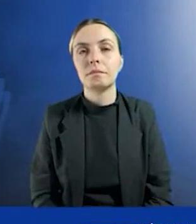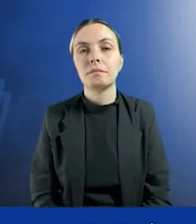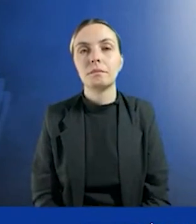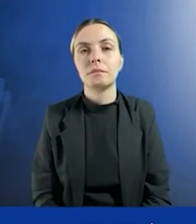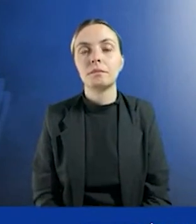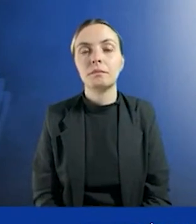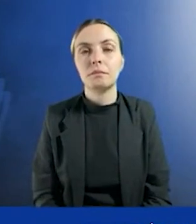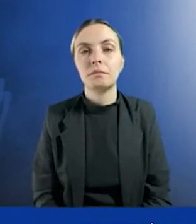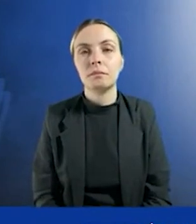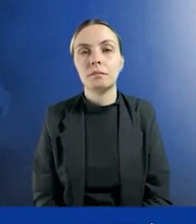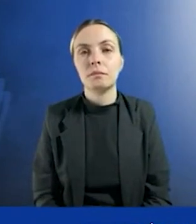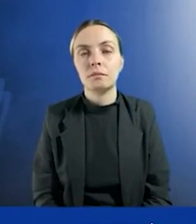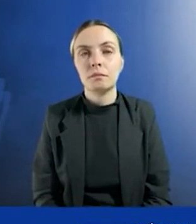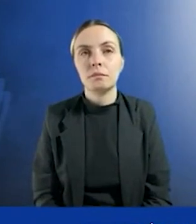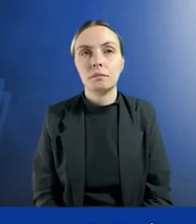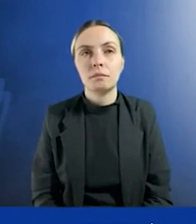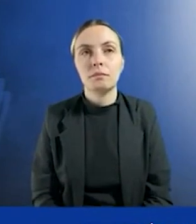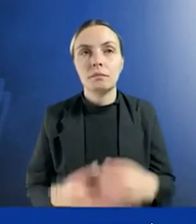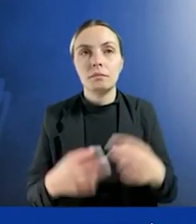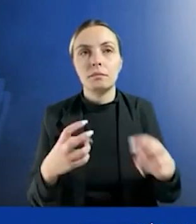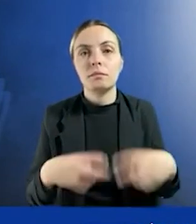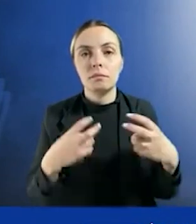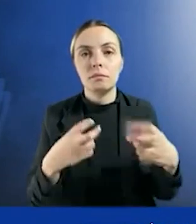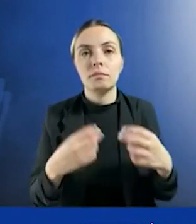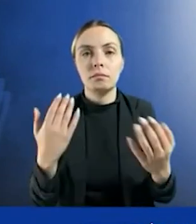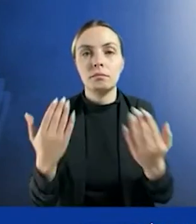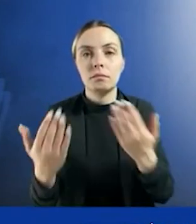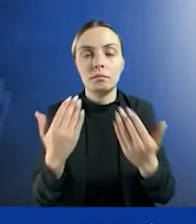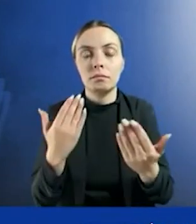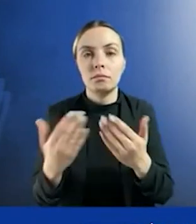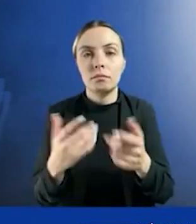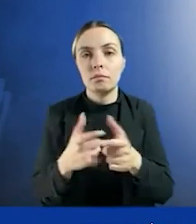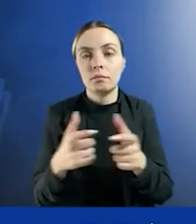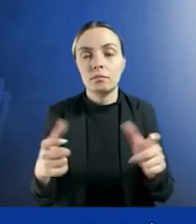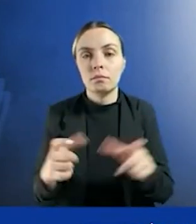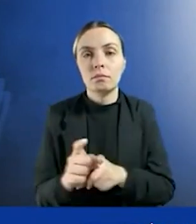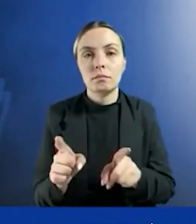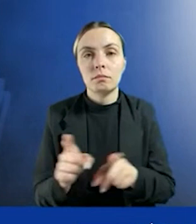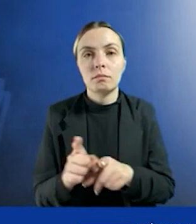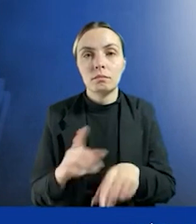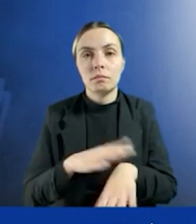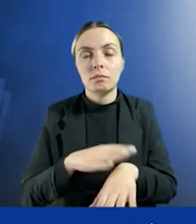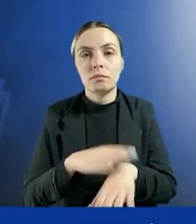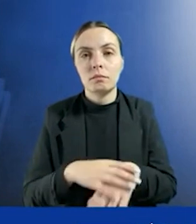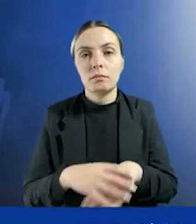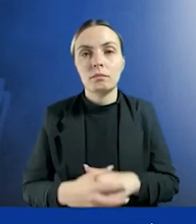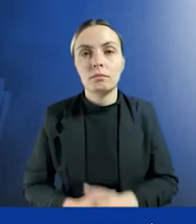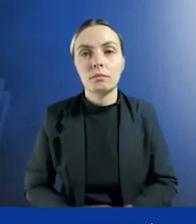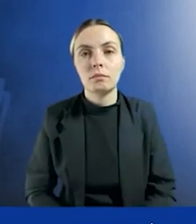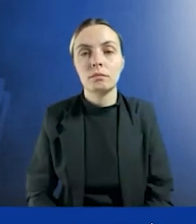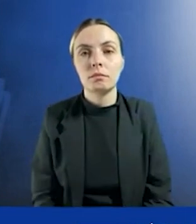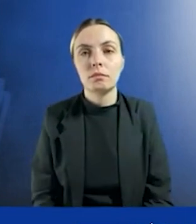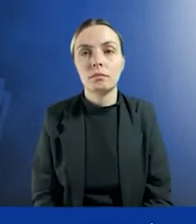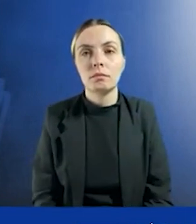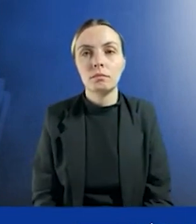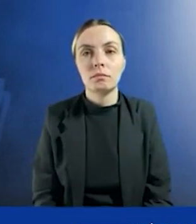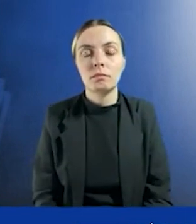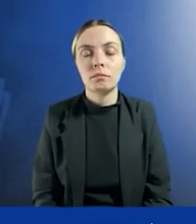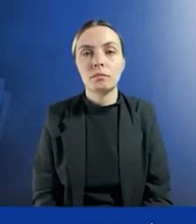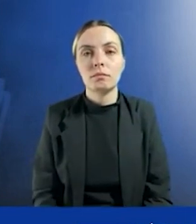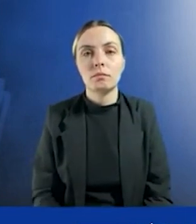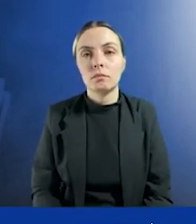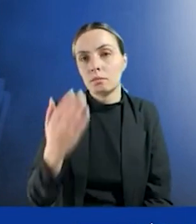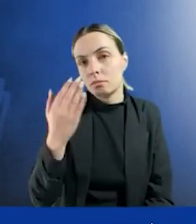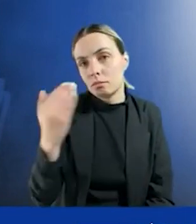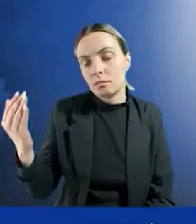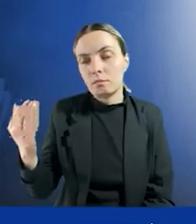A fatia da agricultura comparada em nível global também aumentou com o tempo. O sucesso da agricultura, então, é algo que nós temos